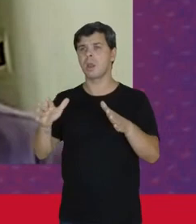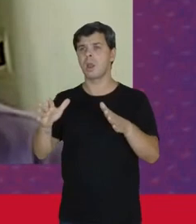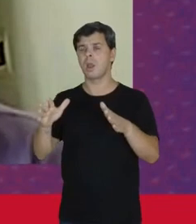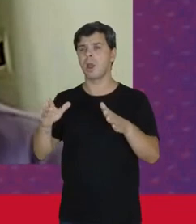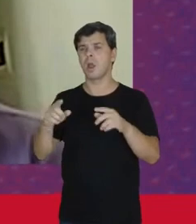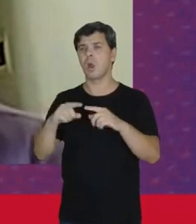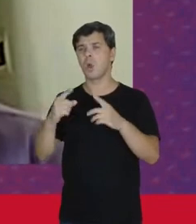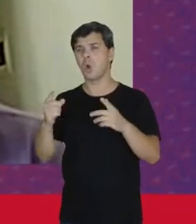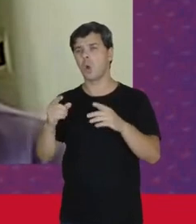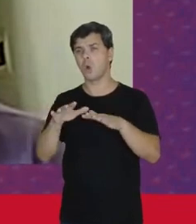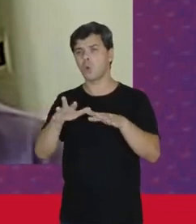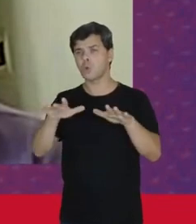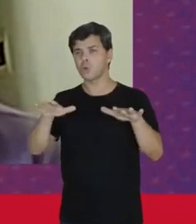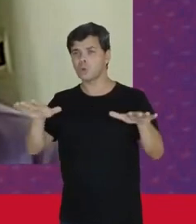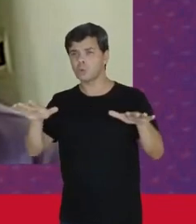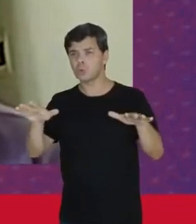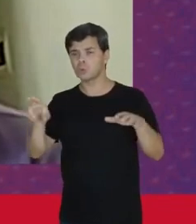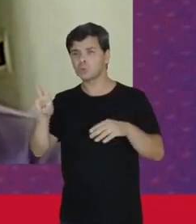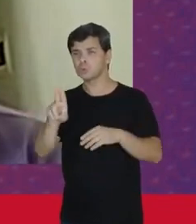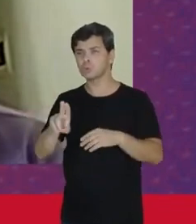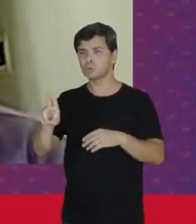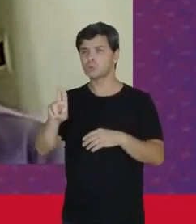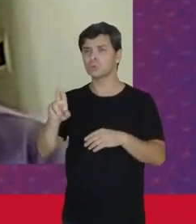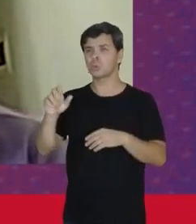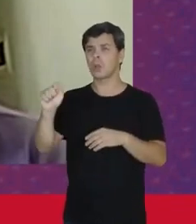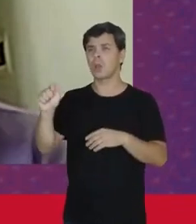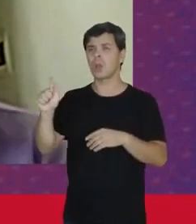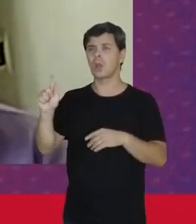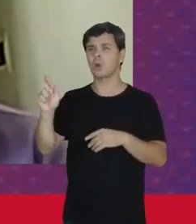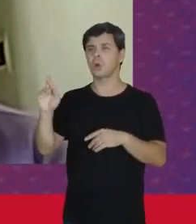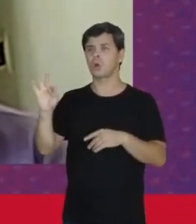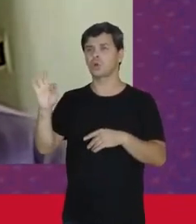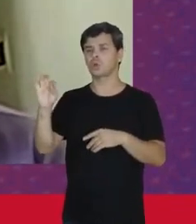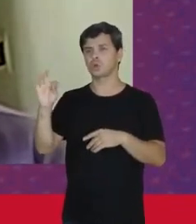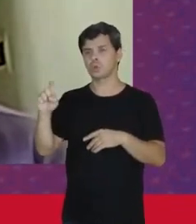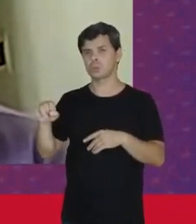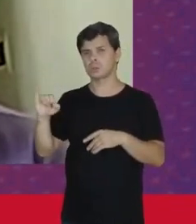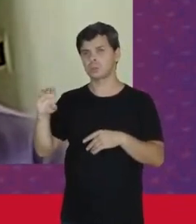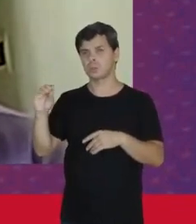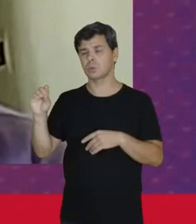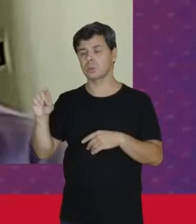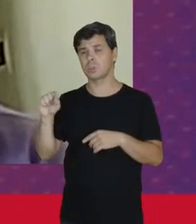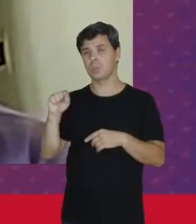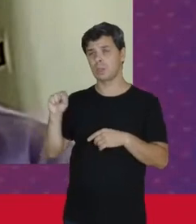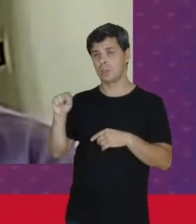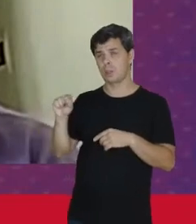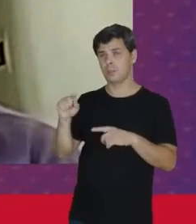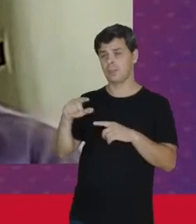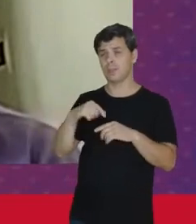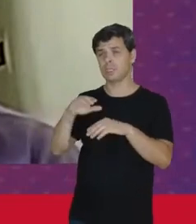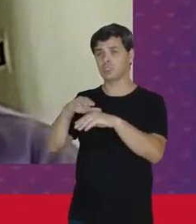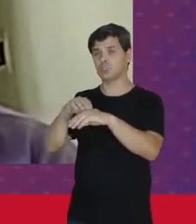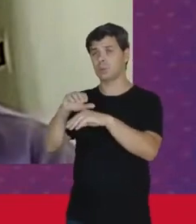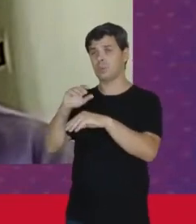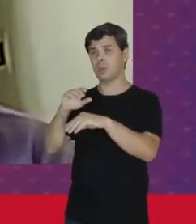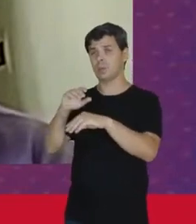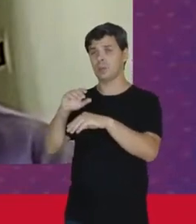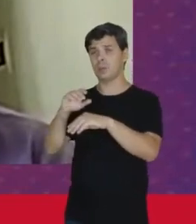permitir uma maior utilização desses agrotóxicos, né? E nesse sentido, a gente tem